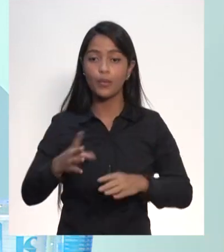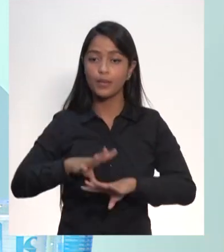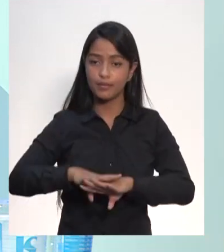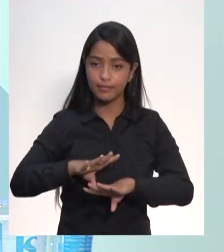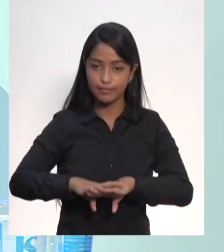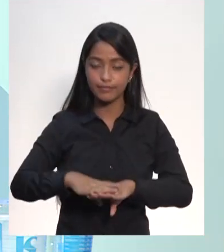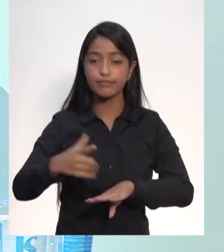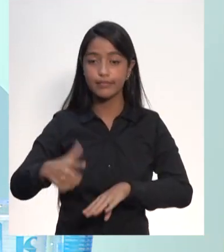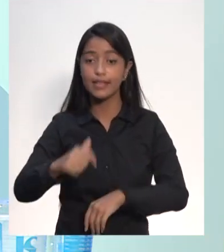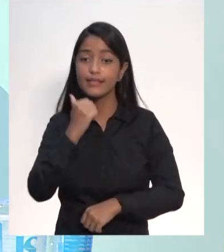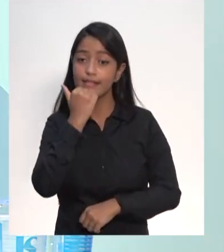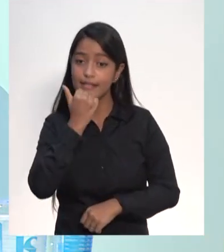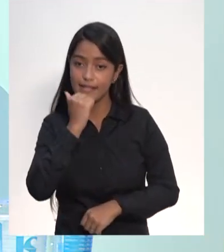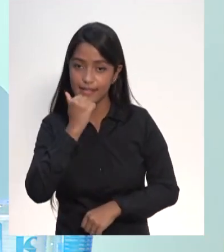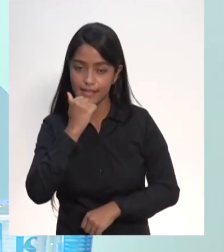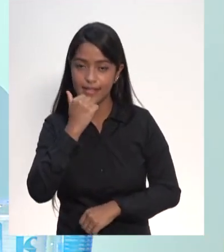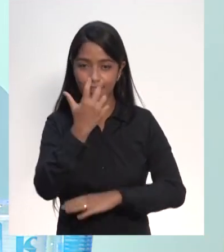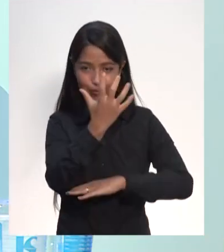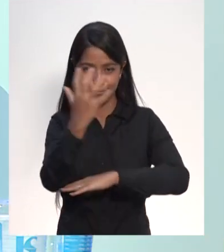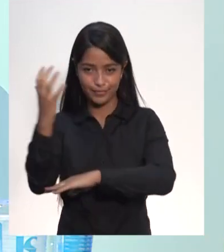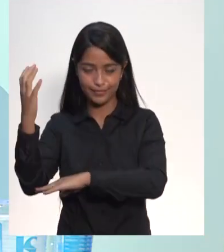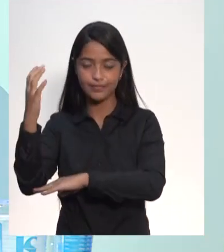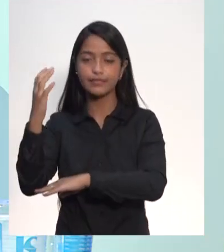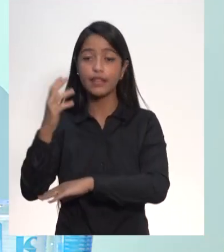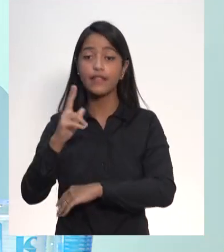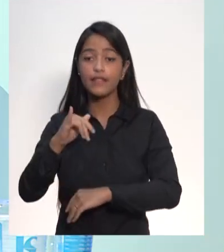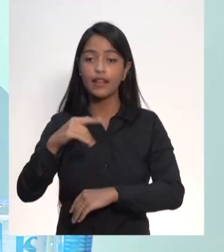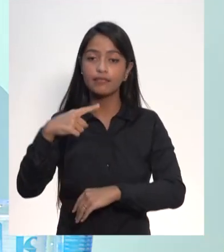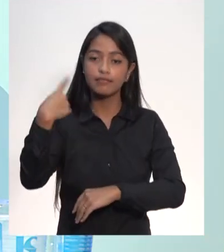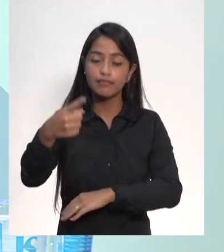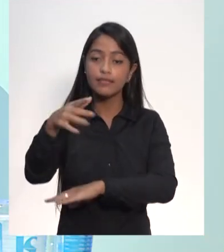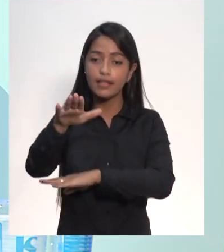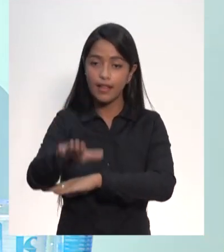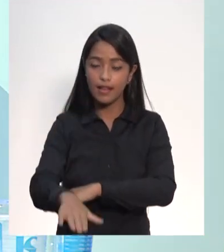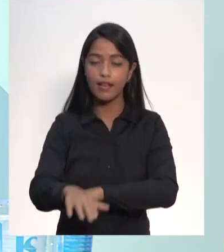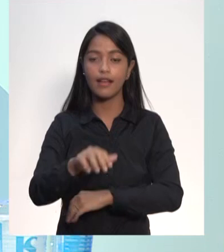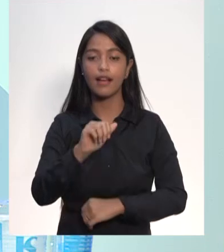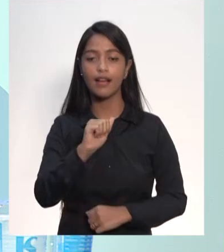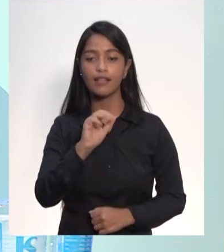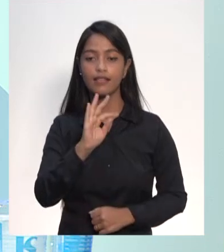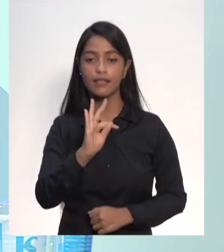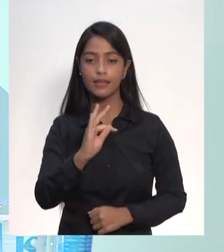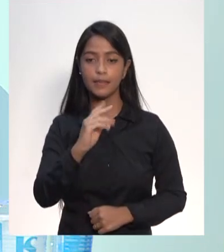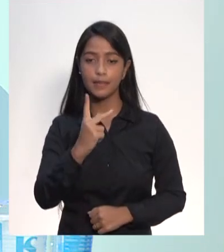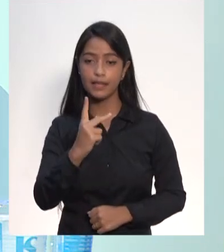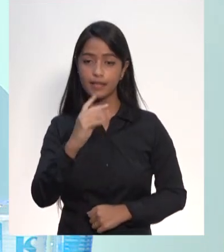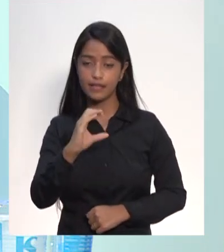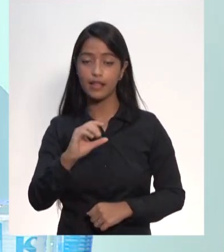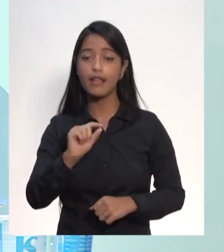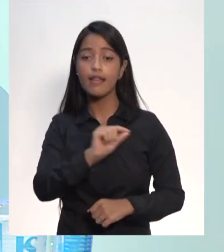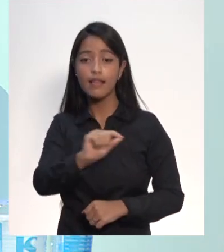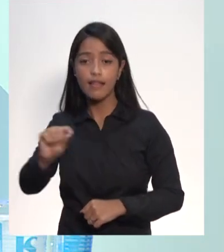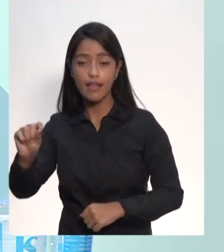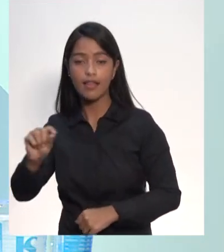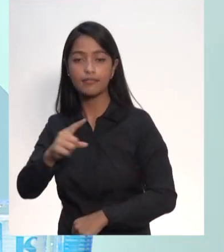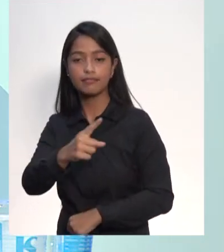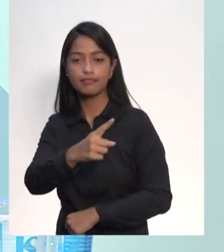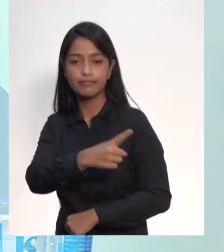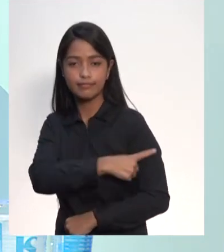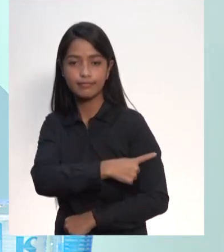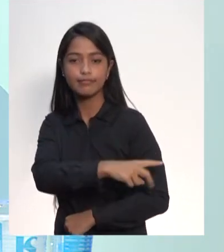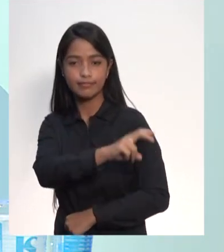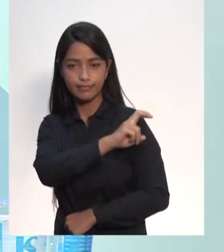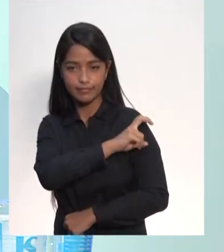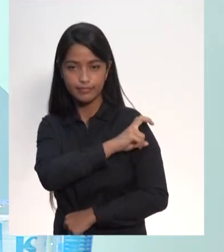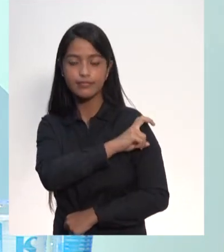e Ciências da Natureza. Teremos à tarde ainda a ATPC específico para os anos iniciais do ensino fundamental,